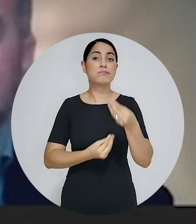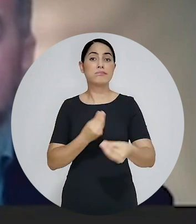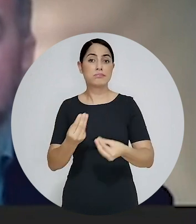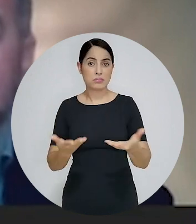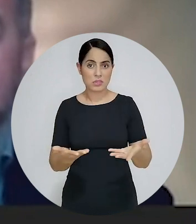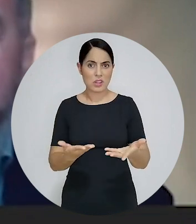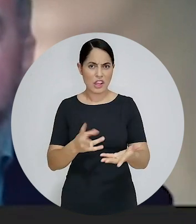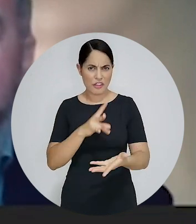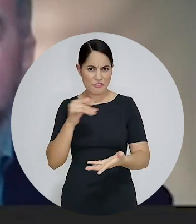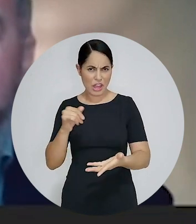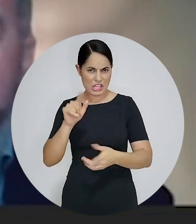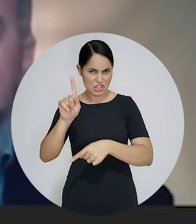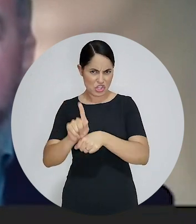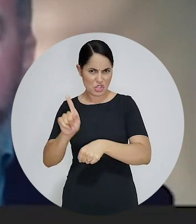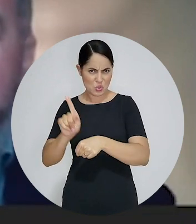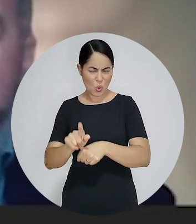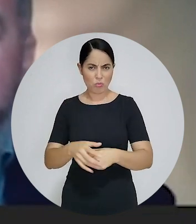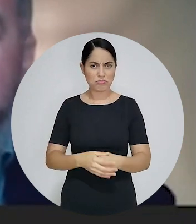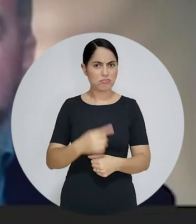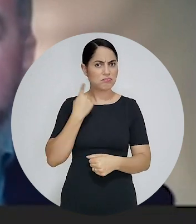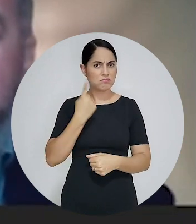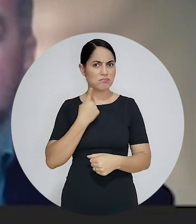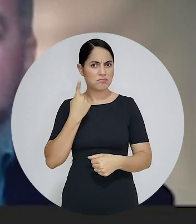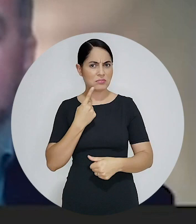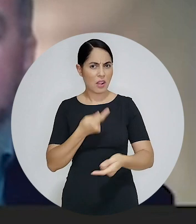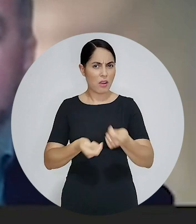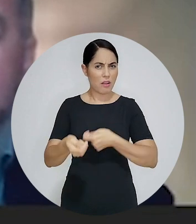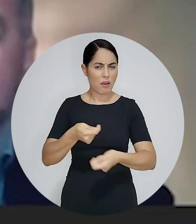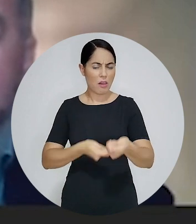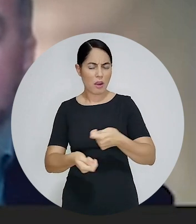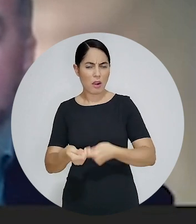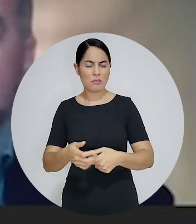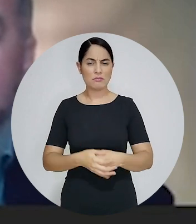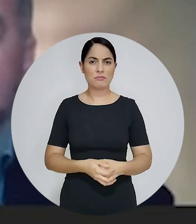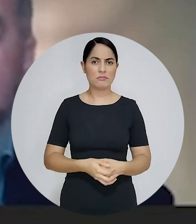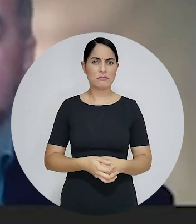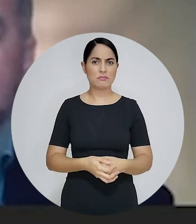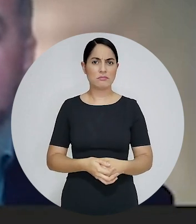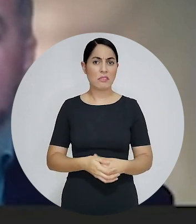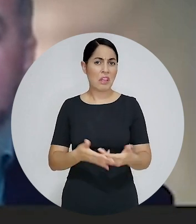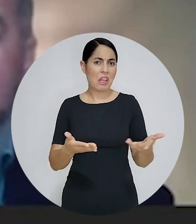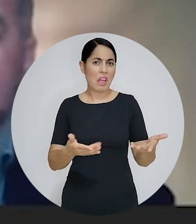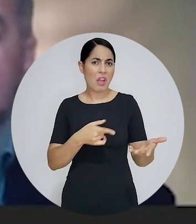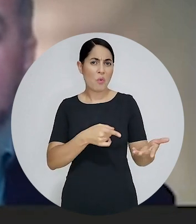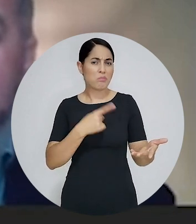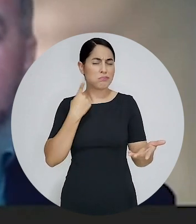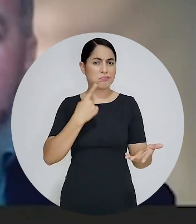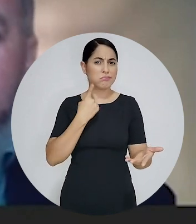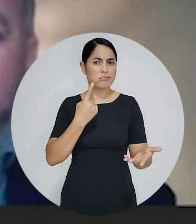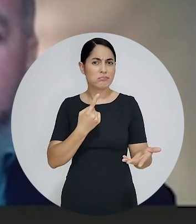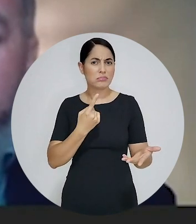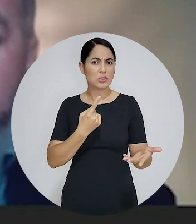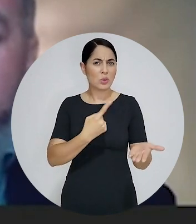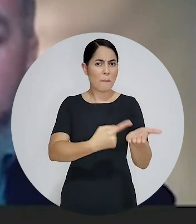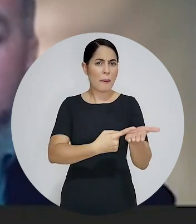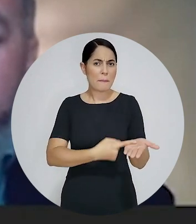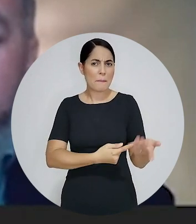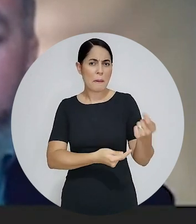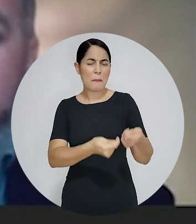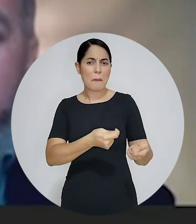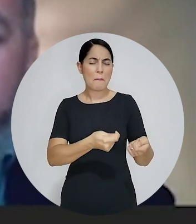de advocacia? O advogado gestor, um advogado negociador, um advogado com skill